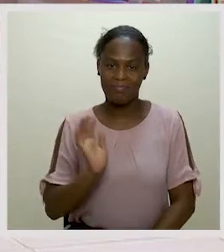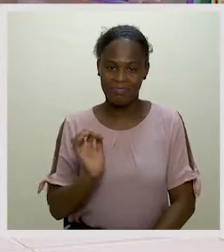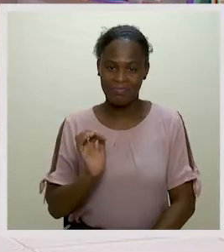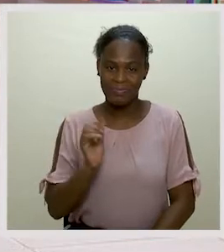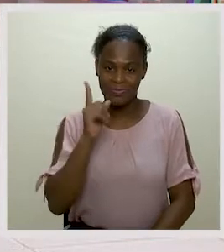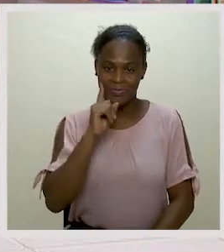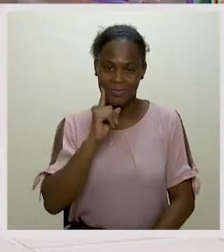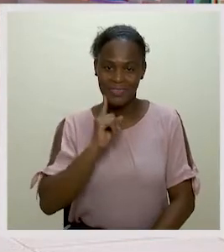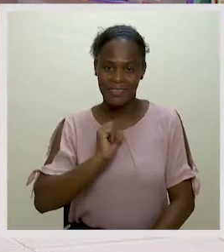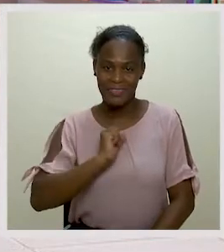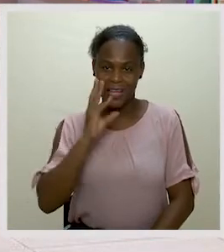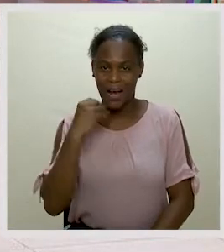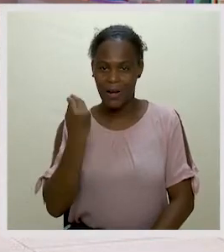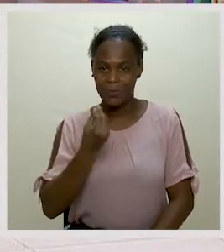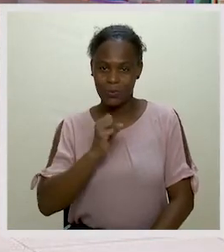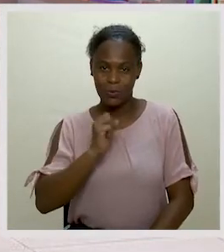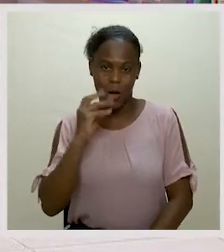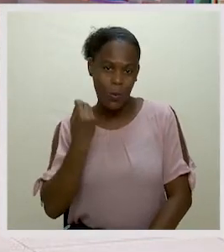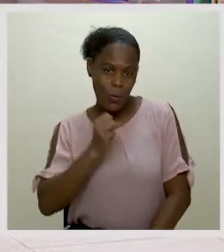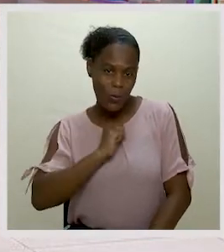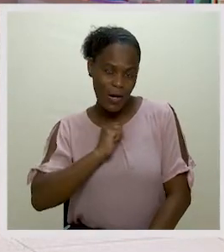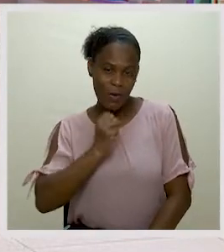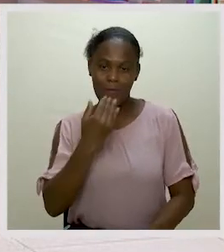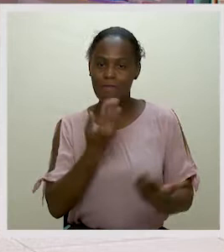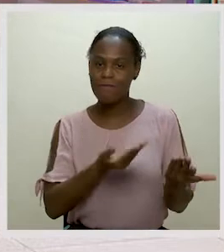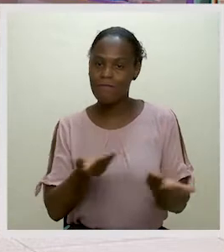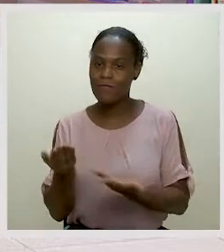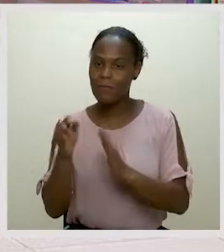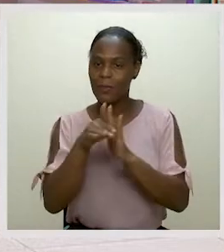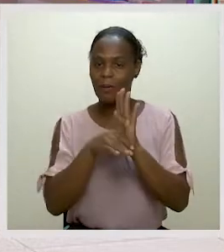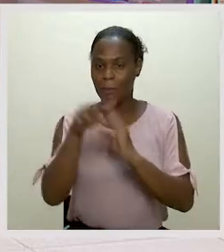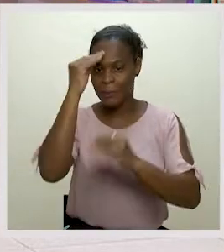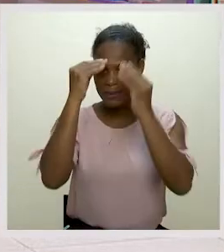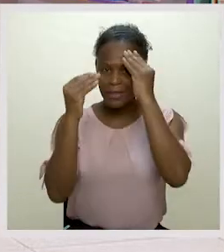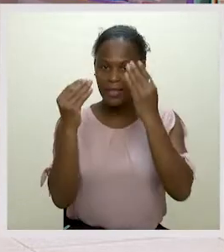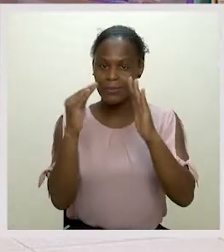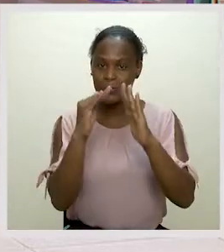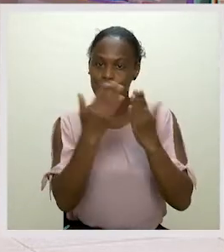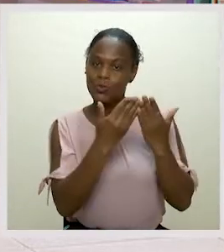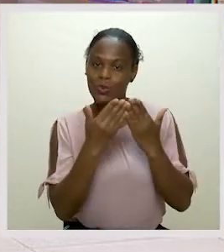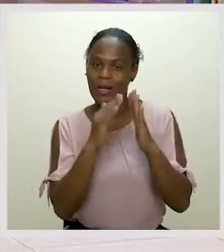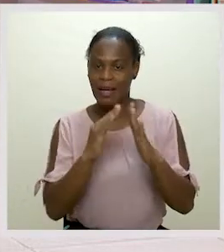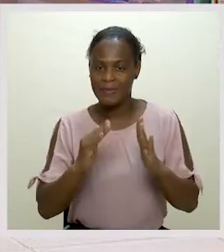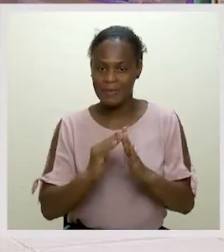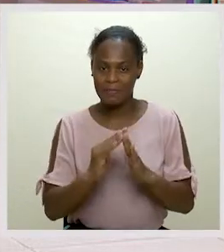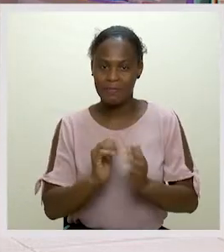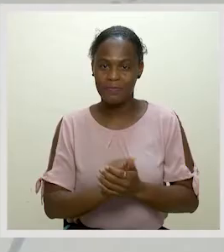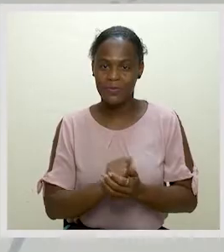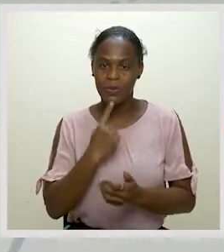Olá, minhas alunas e meus alunos. Sejam bem-vindos ao programa Aprender a Estudar em